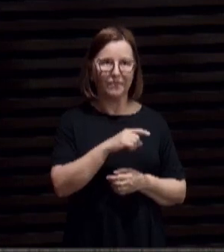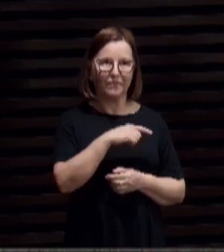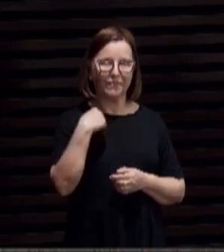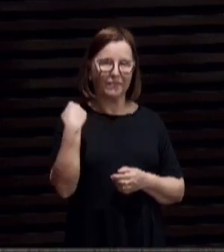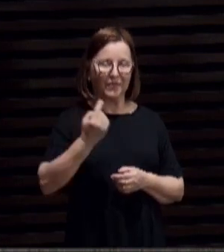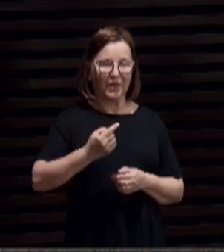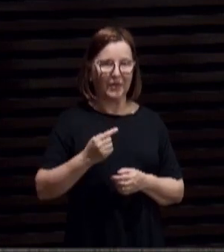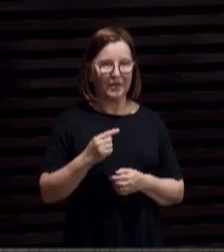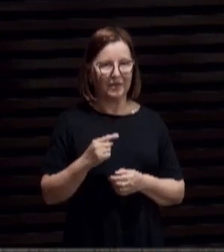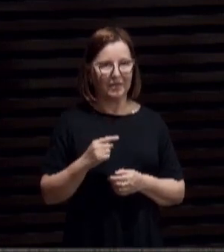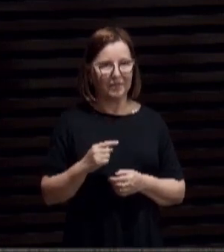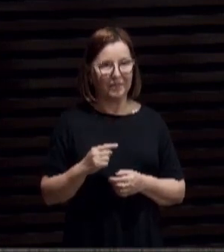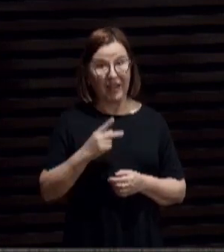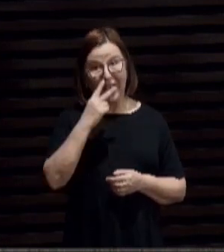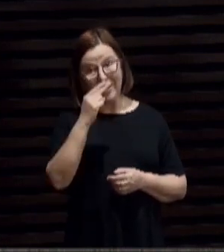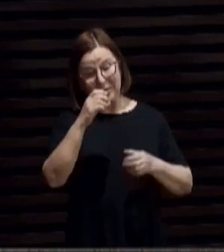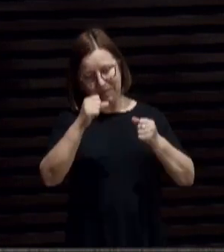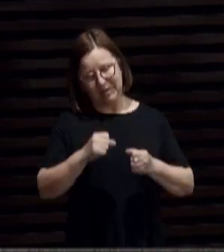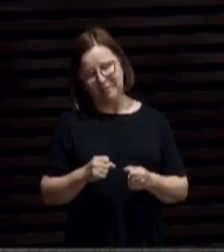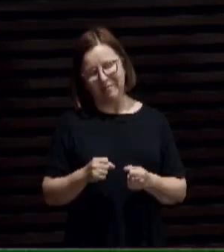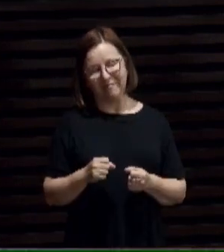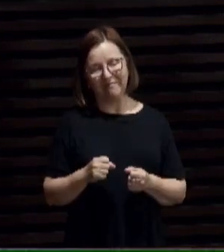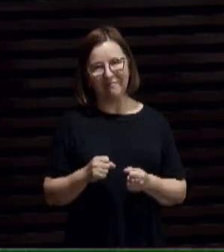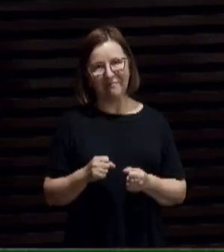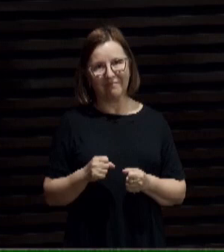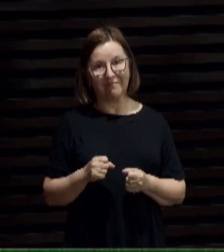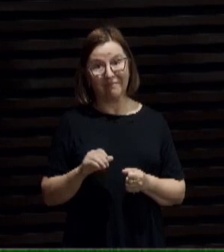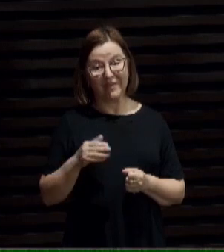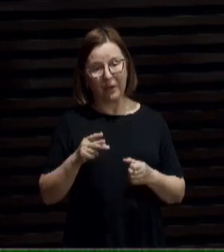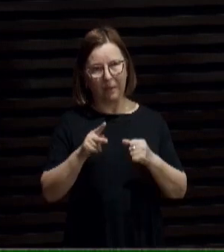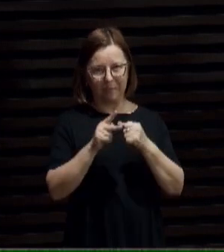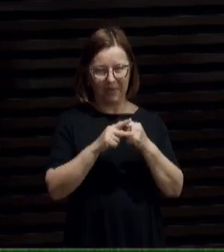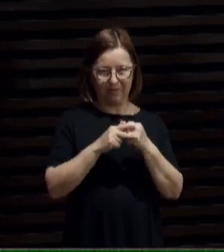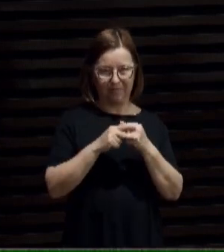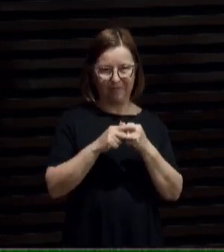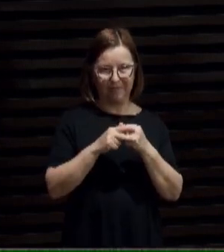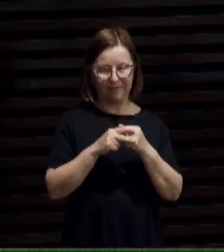grande. E Pedro pisou na bola